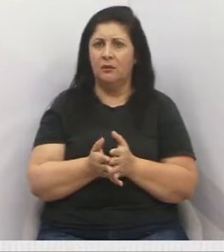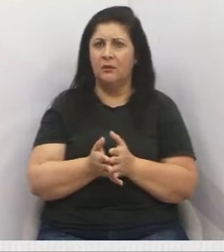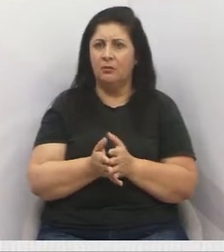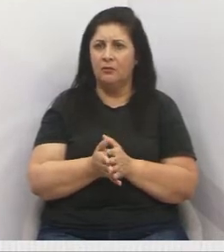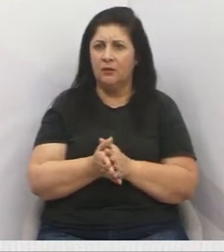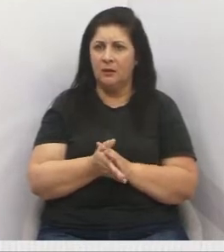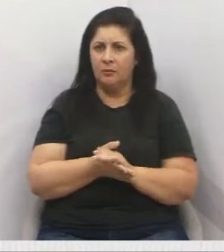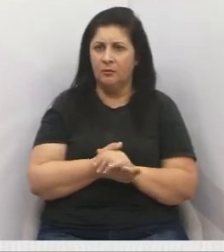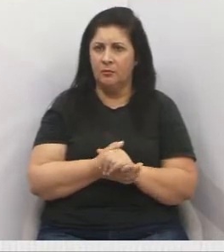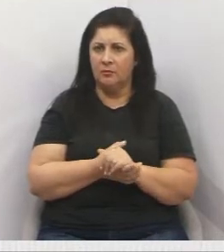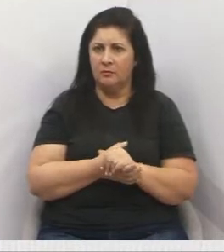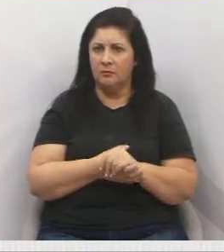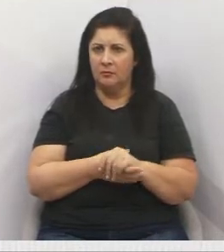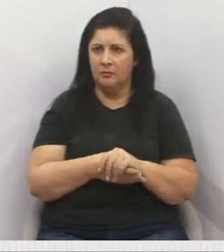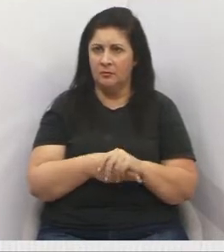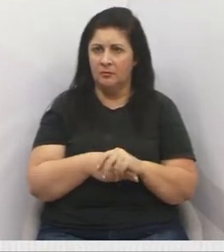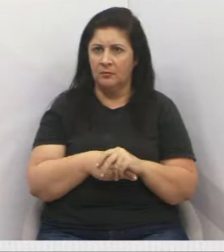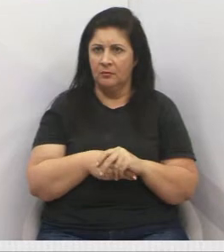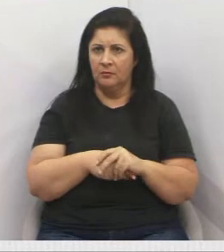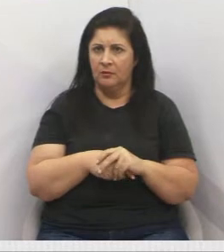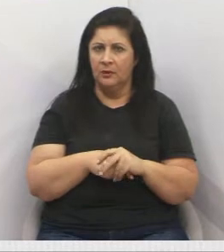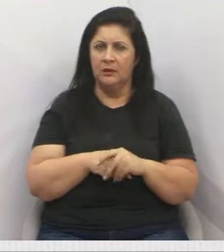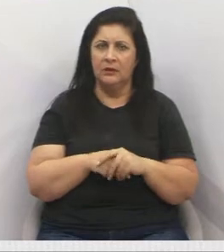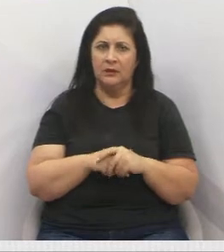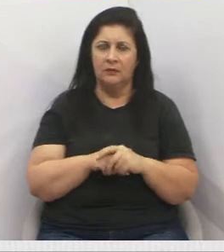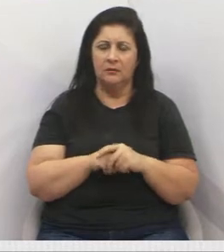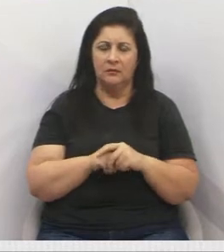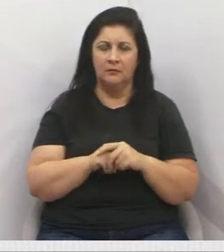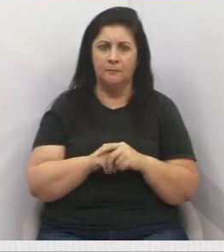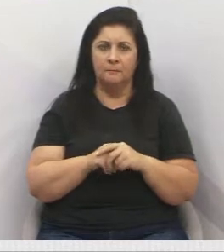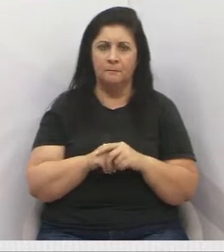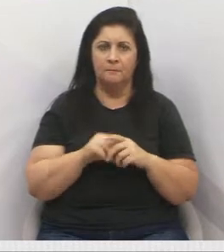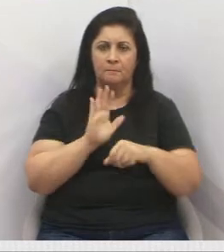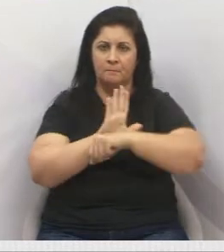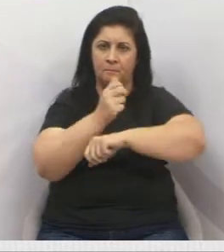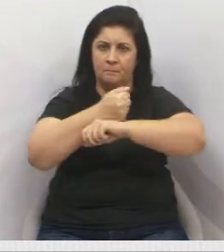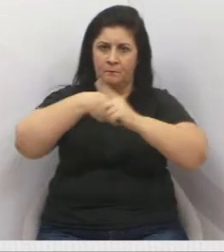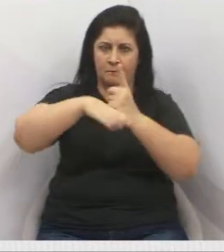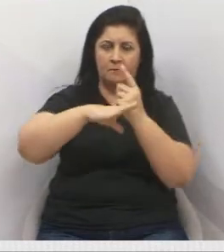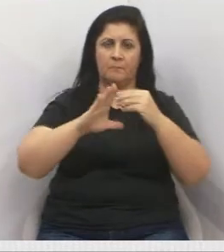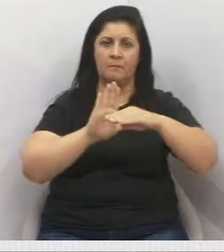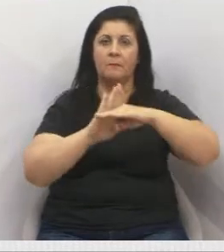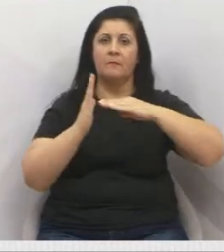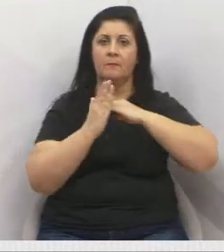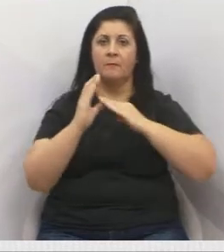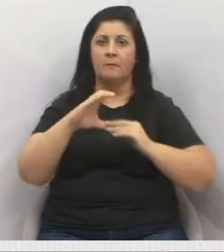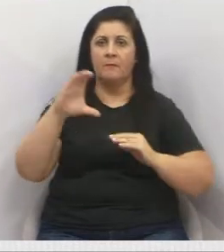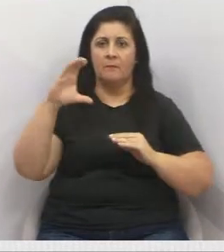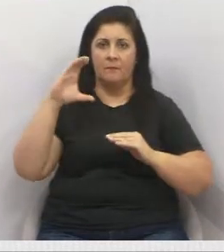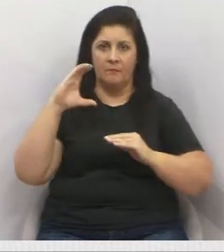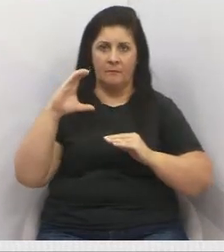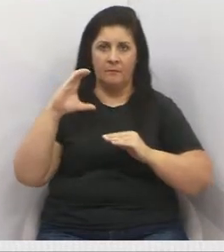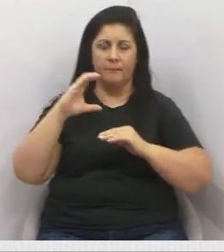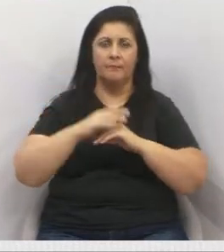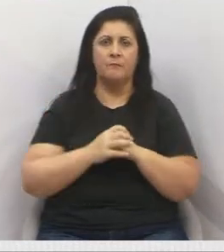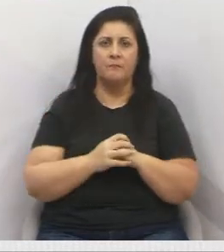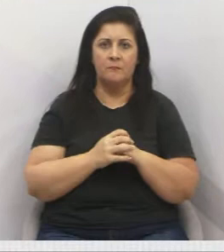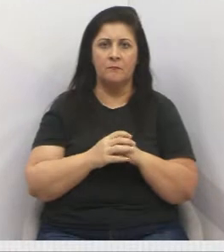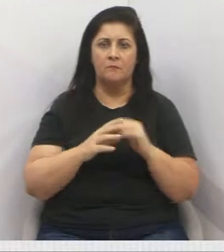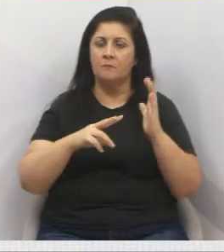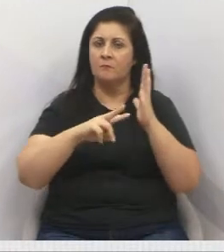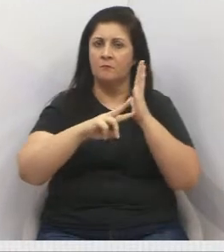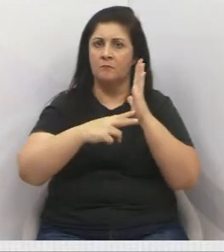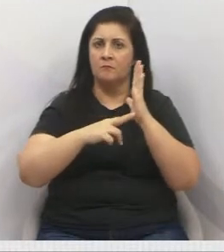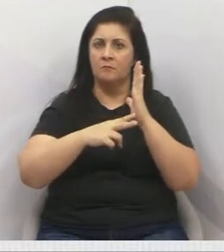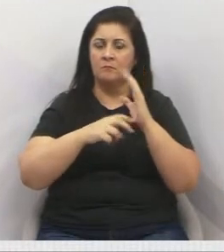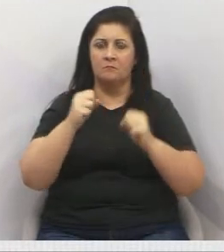Repito, a cédula inteira. Movimentos populares, Parque Califórnia, entidades de classe sindical,